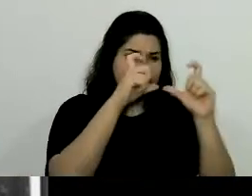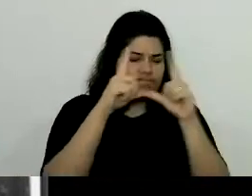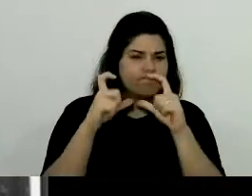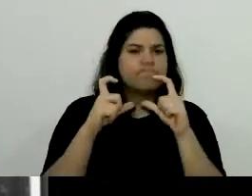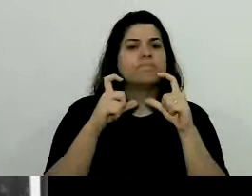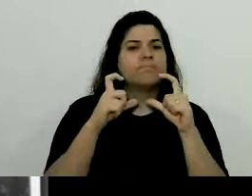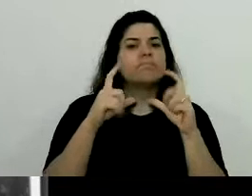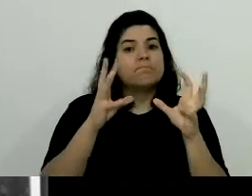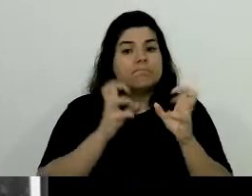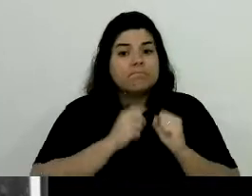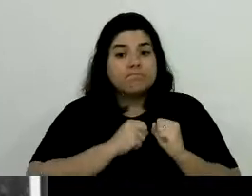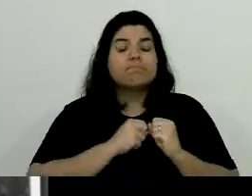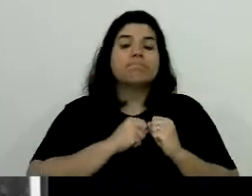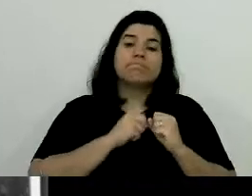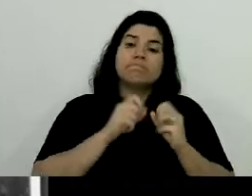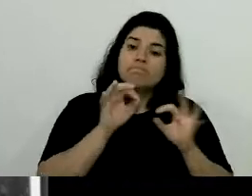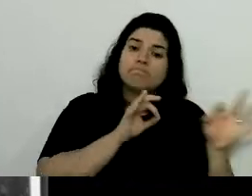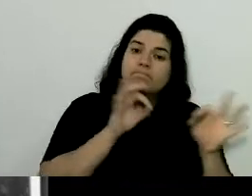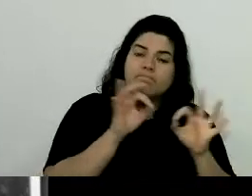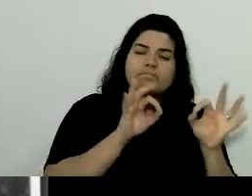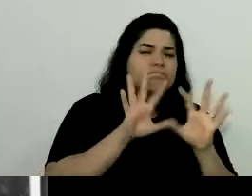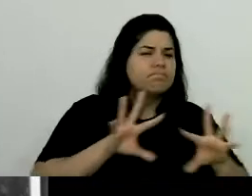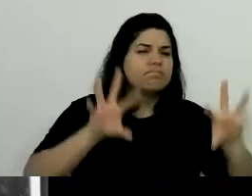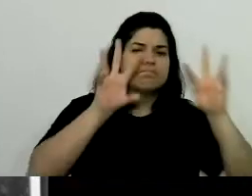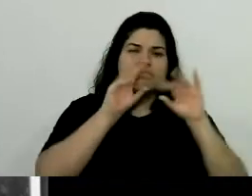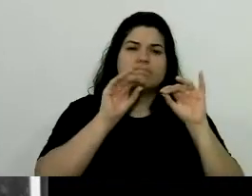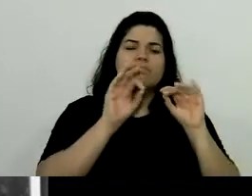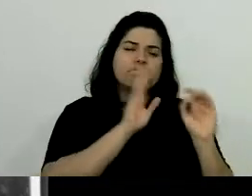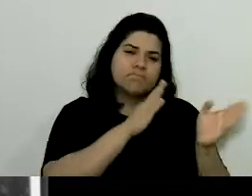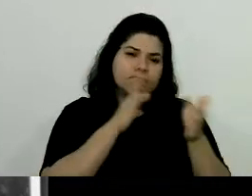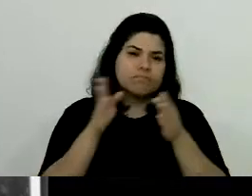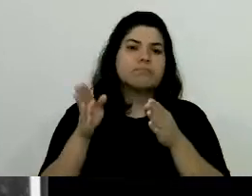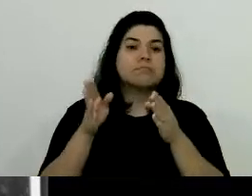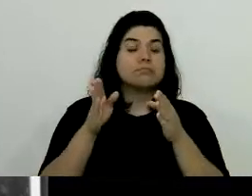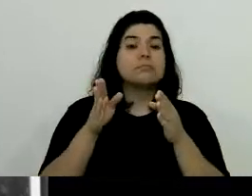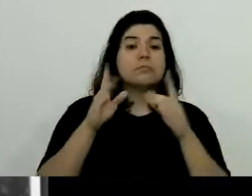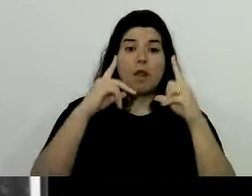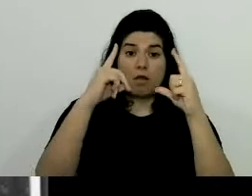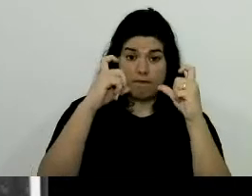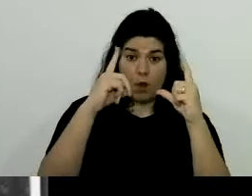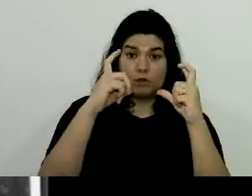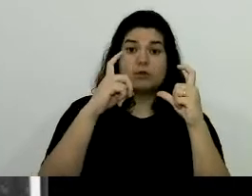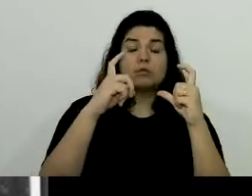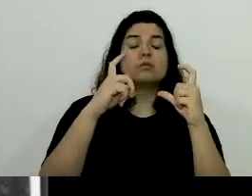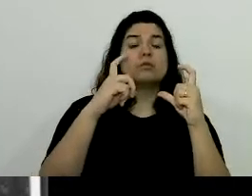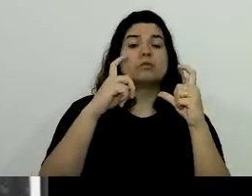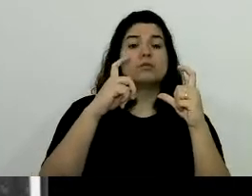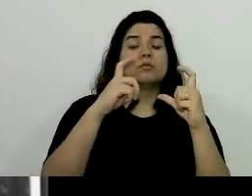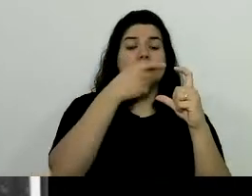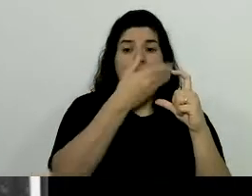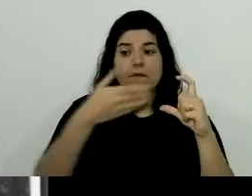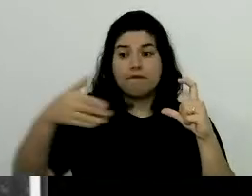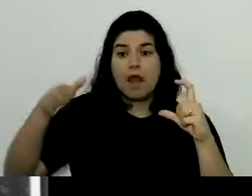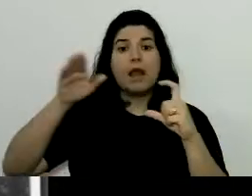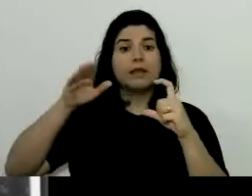pela guarda, pelo arranjo, pela sistematização. Quando ela sai desse espaço e entra para o espaço